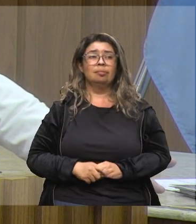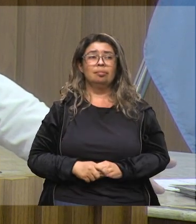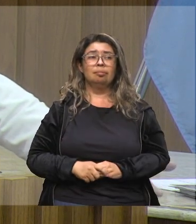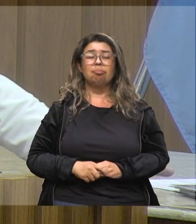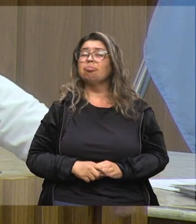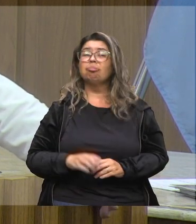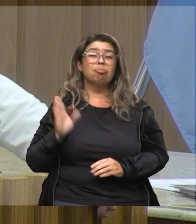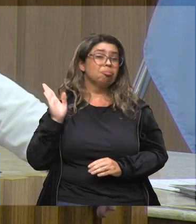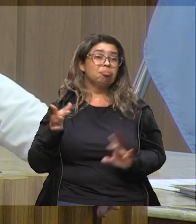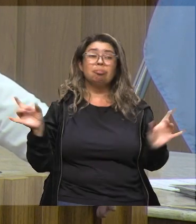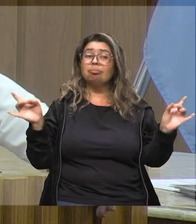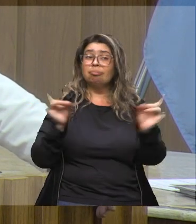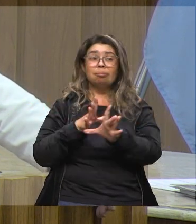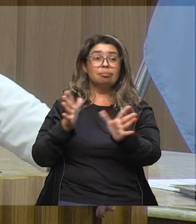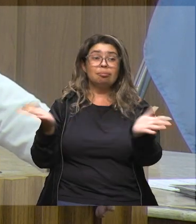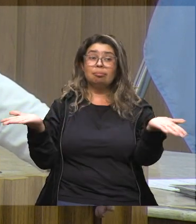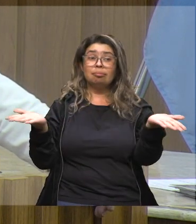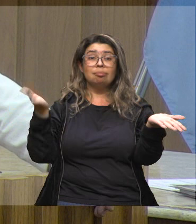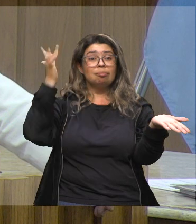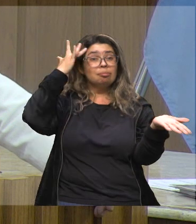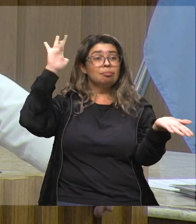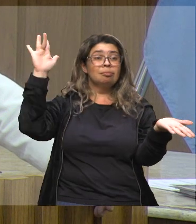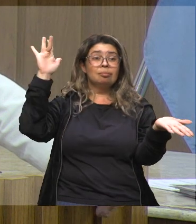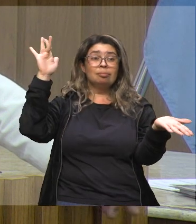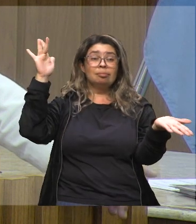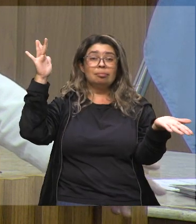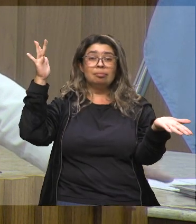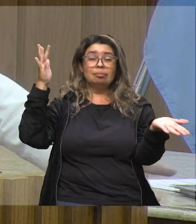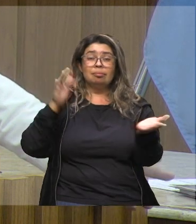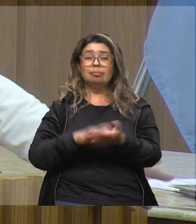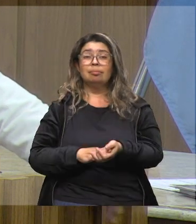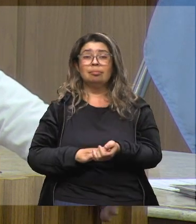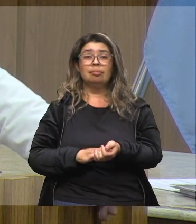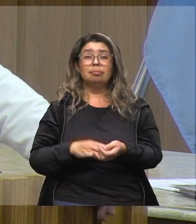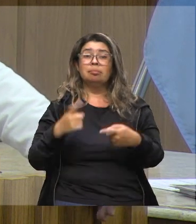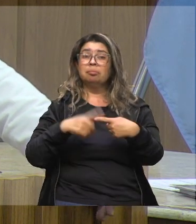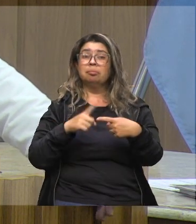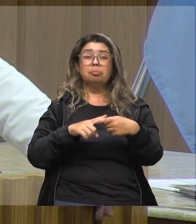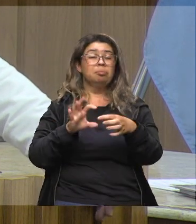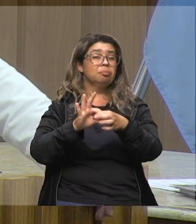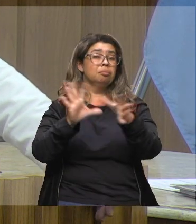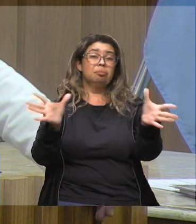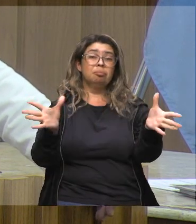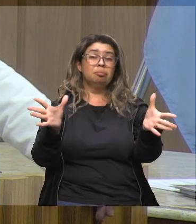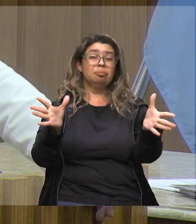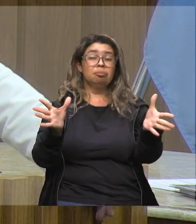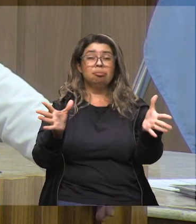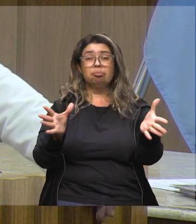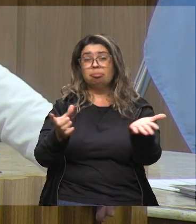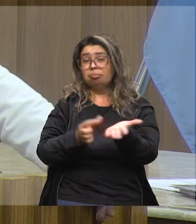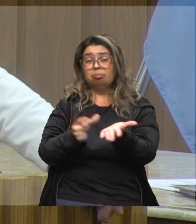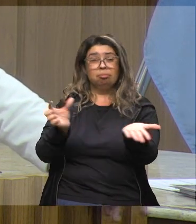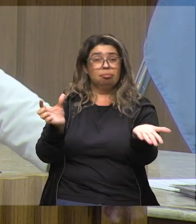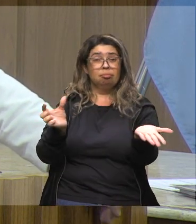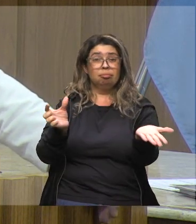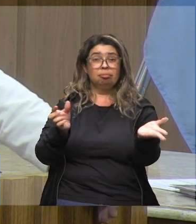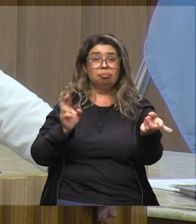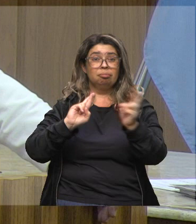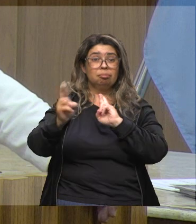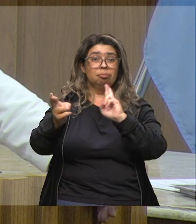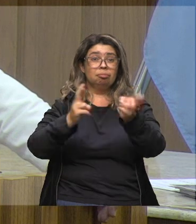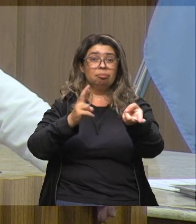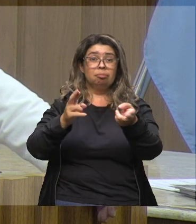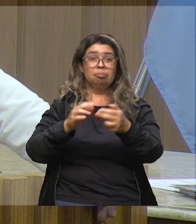pronta. Eu não sei, a gente não tem essa experiência aí. Por que que ainda não foi liberado alguns trechos aí para evitar?